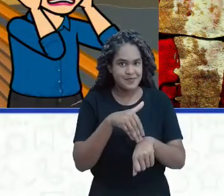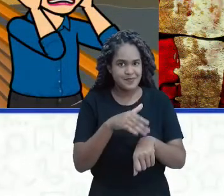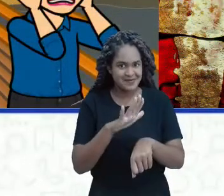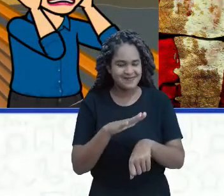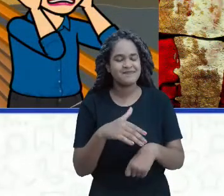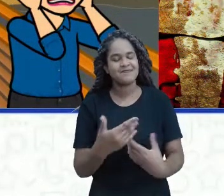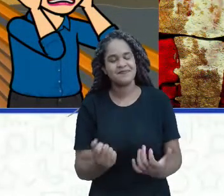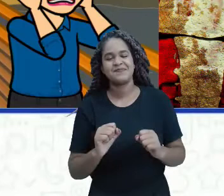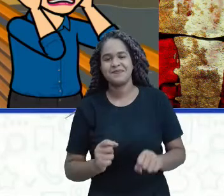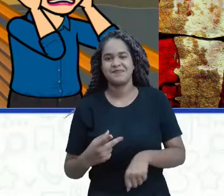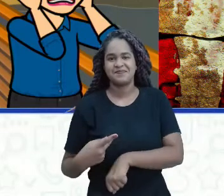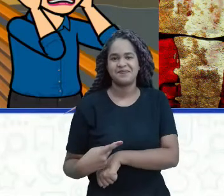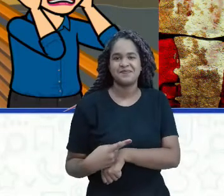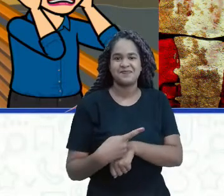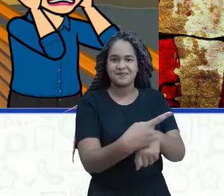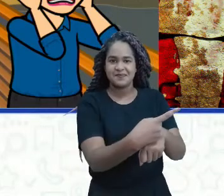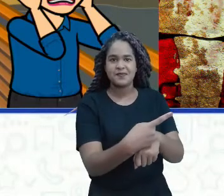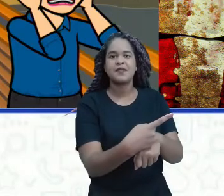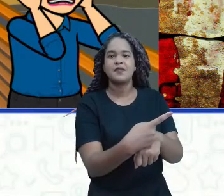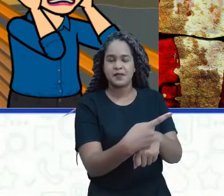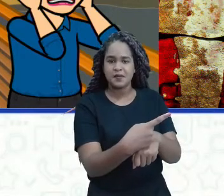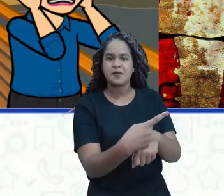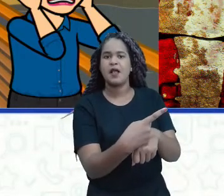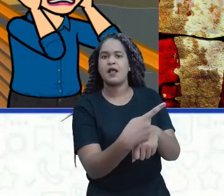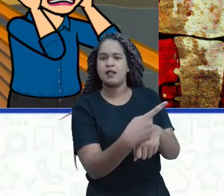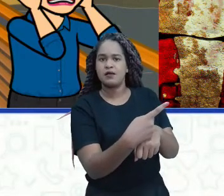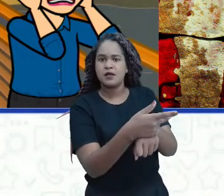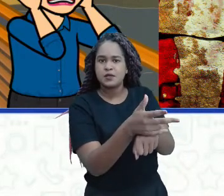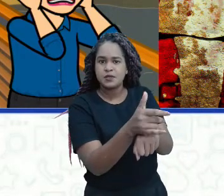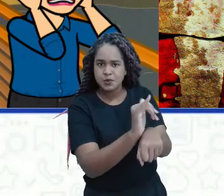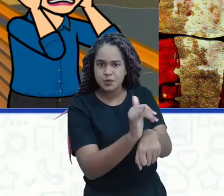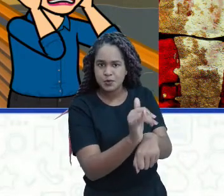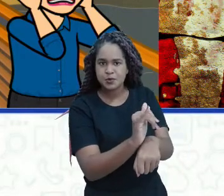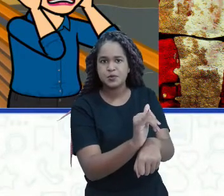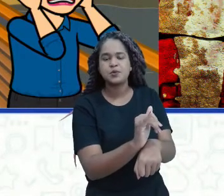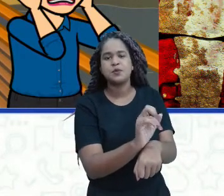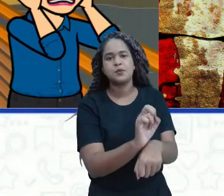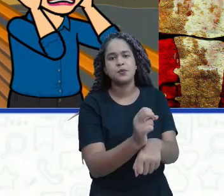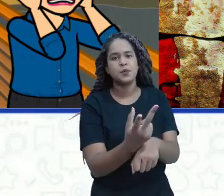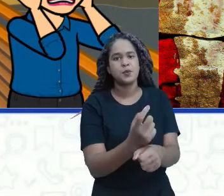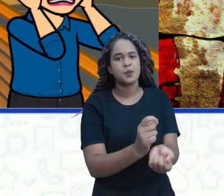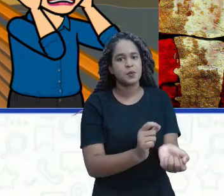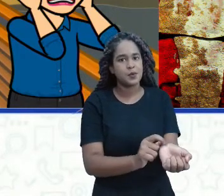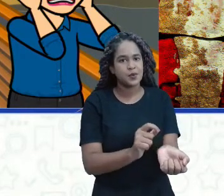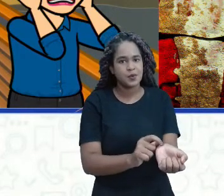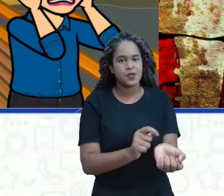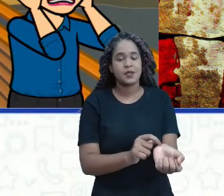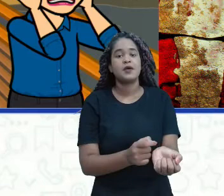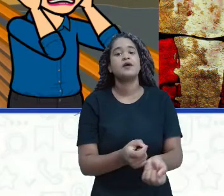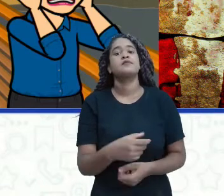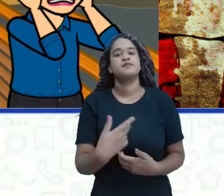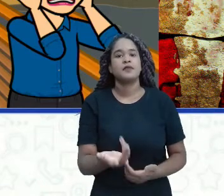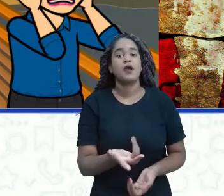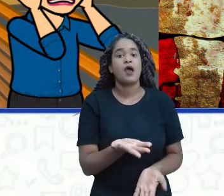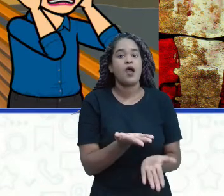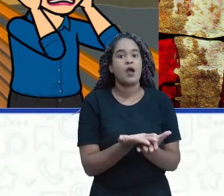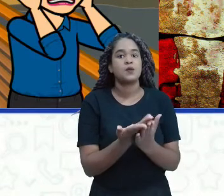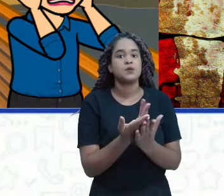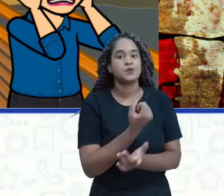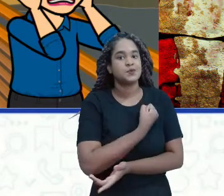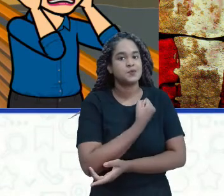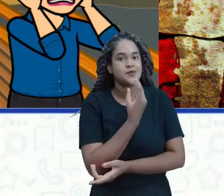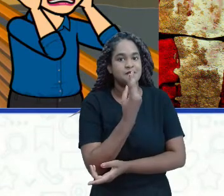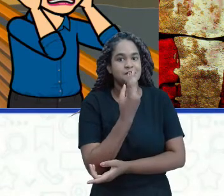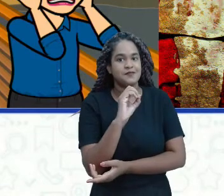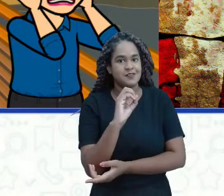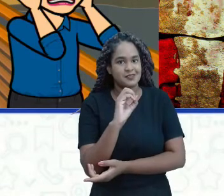ir procurar, né, no repositório ou no YouTube, tá certo? Que vocês na aula 20, né,